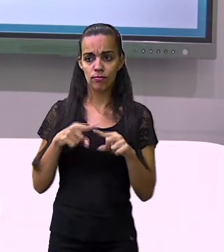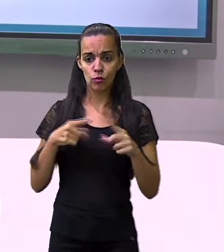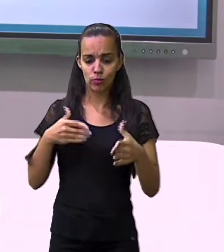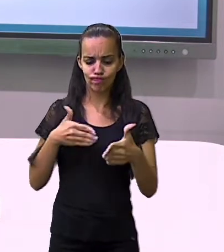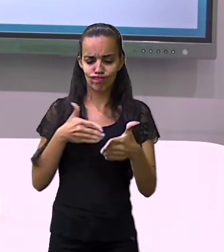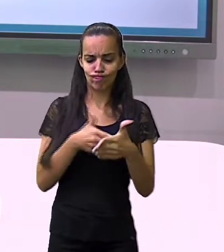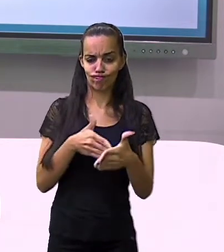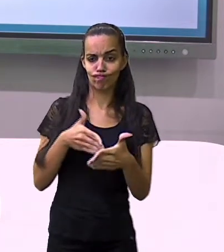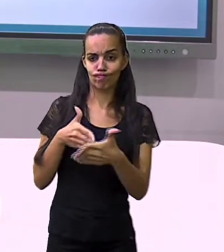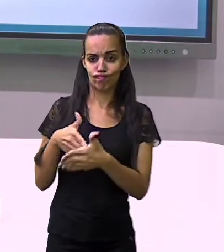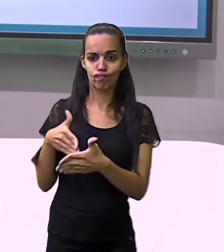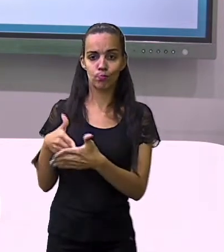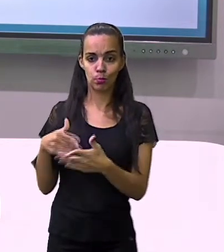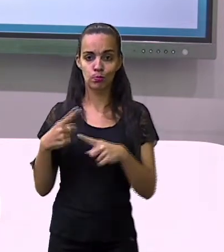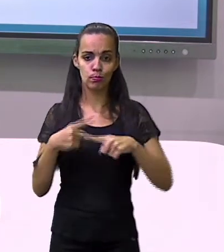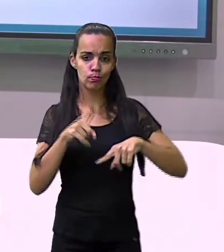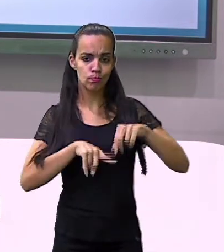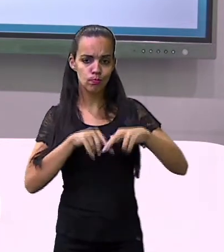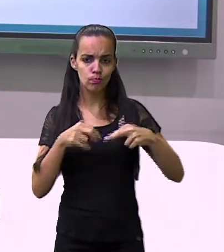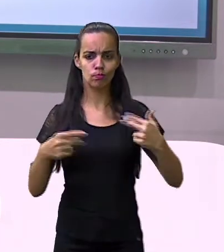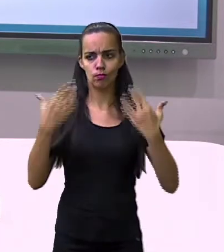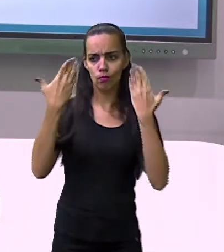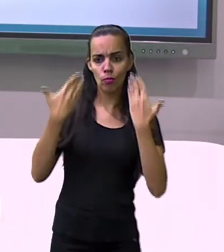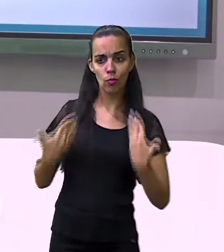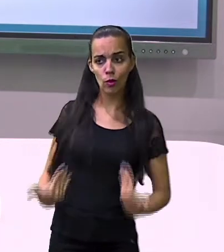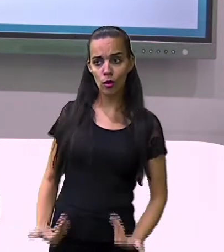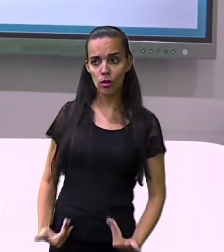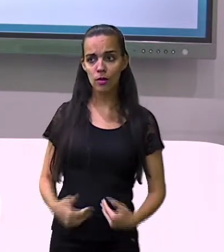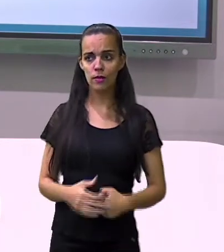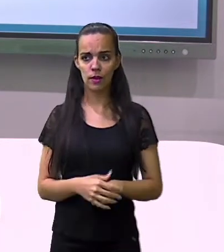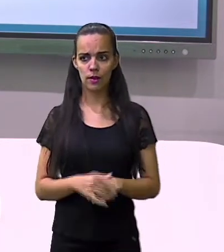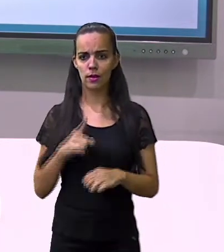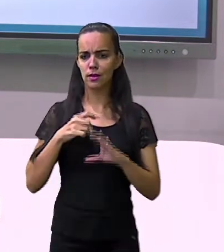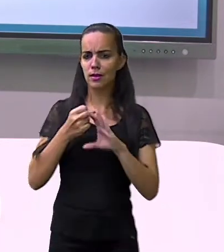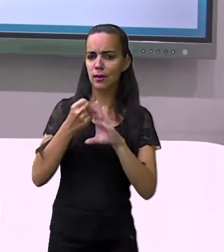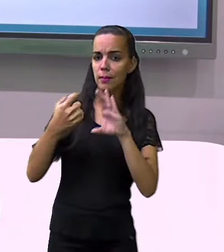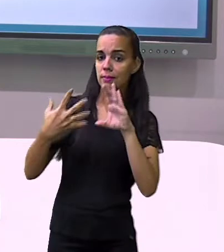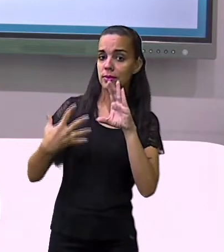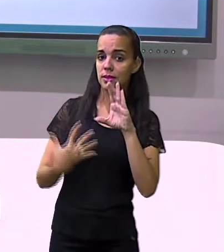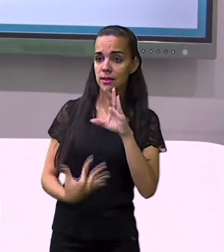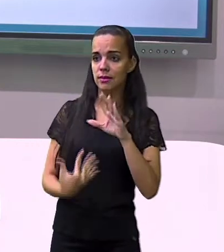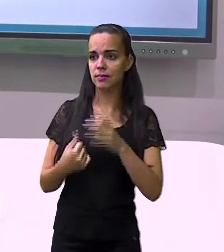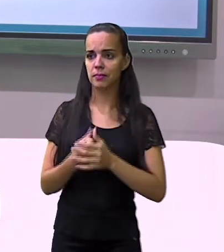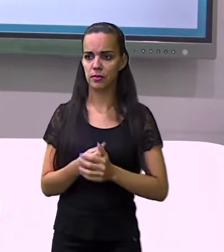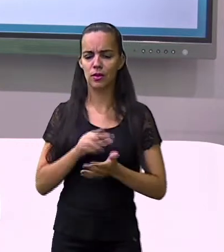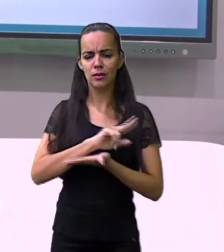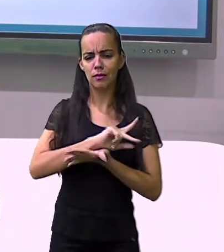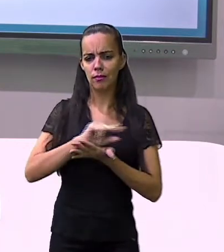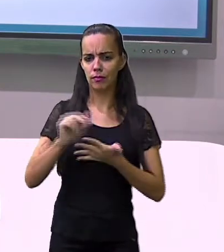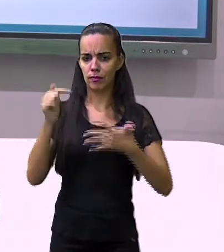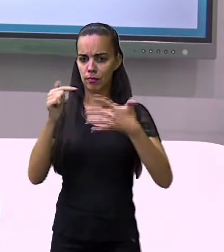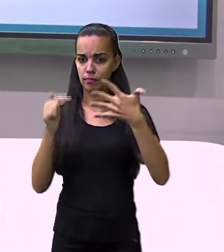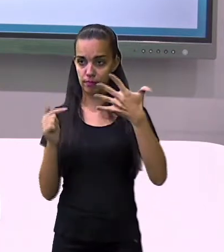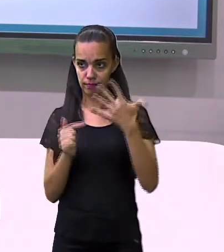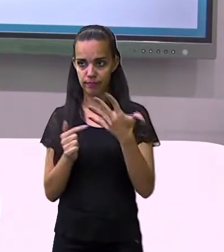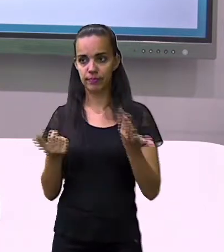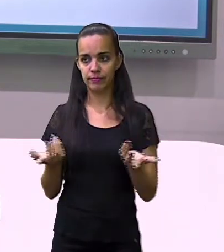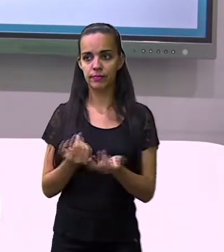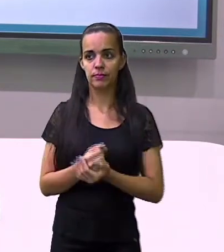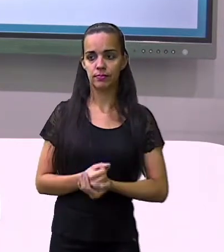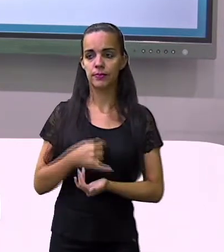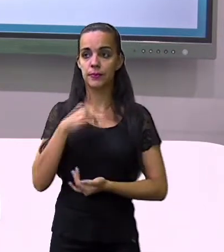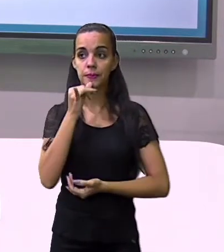de corpos. Nós temos aí corpos que são classificados diferentes. Nós temos,